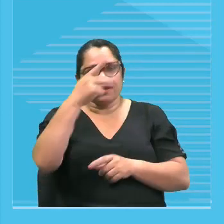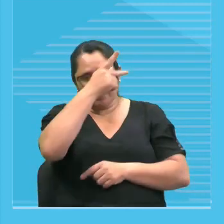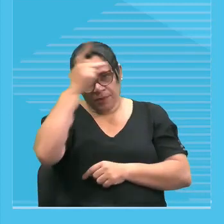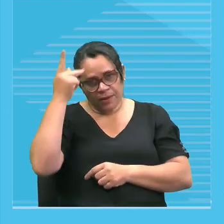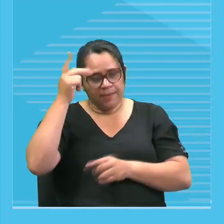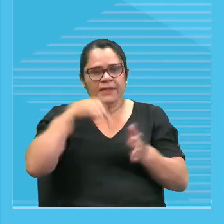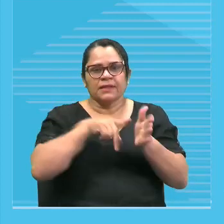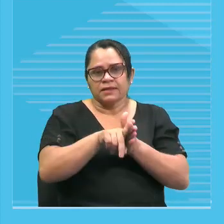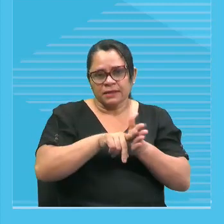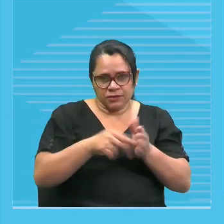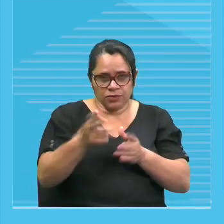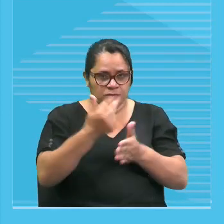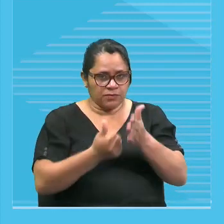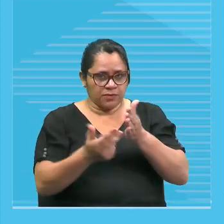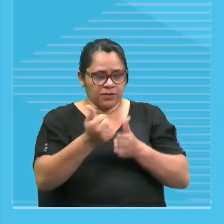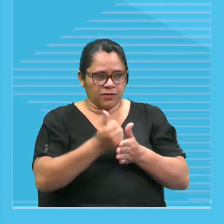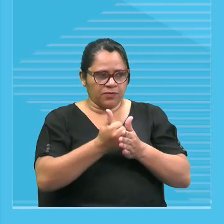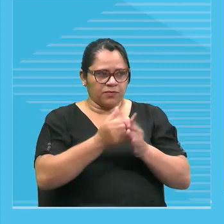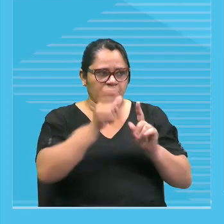especialistas falso